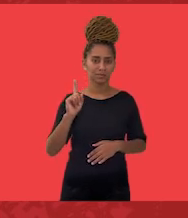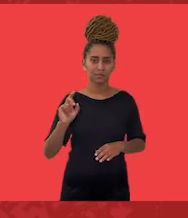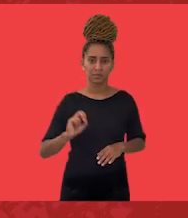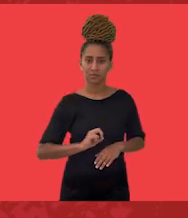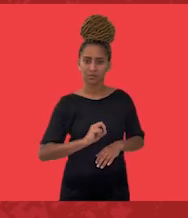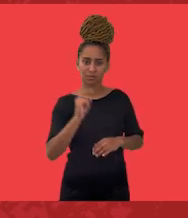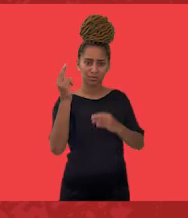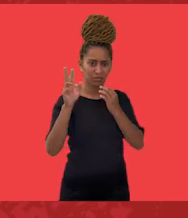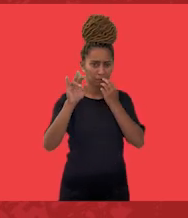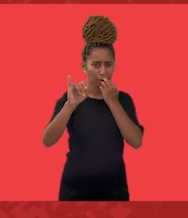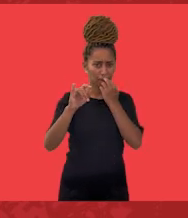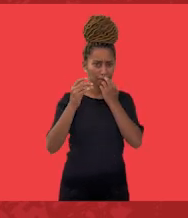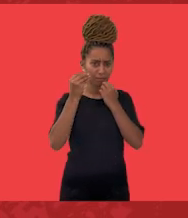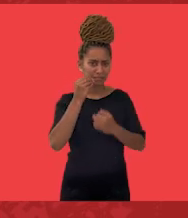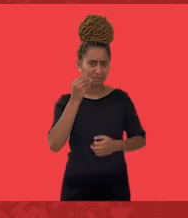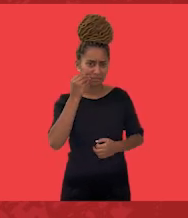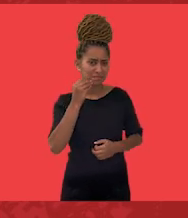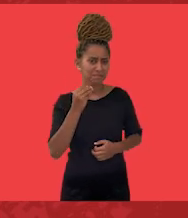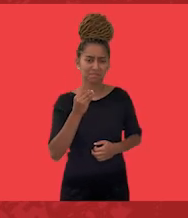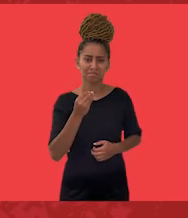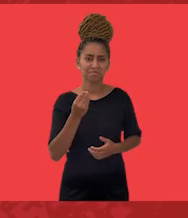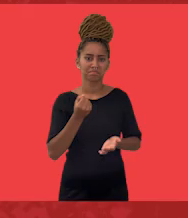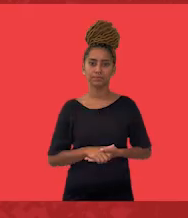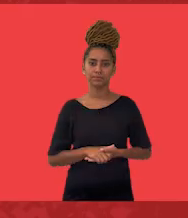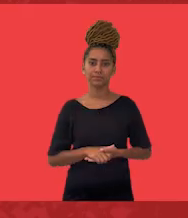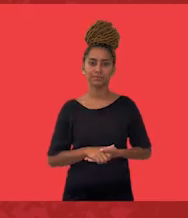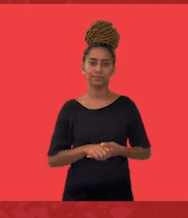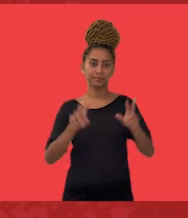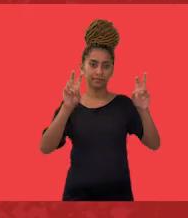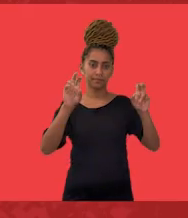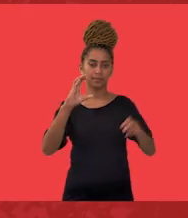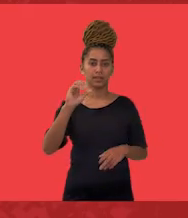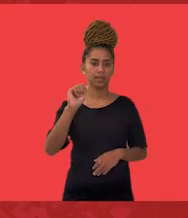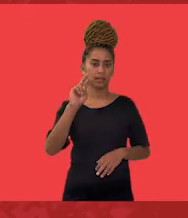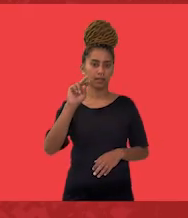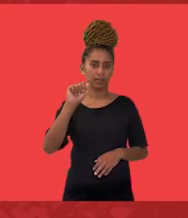de efeito e versos por fazer.